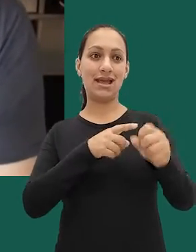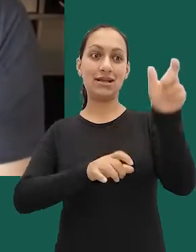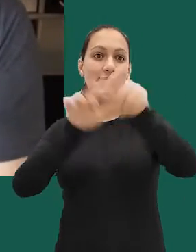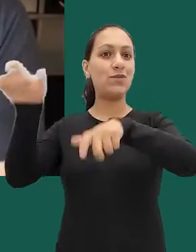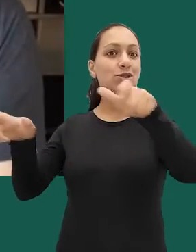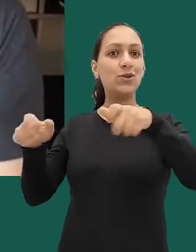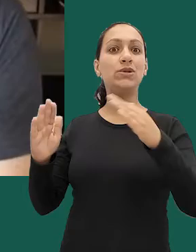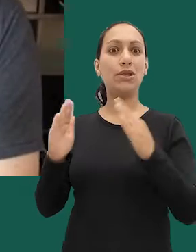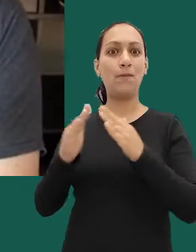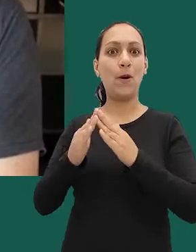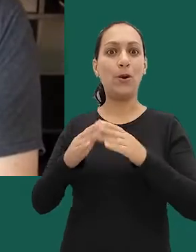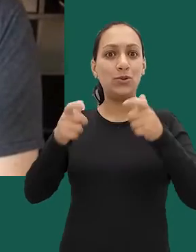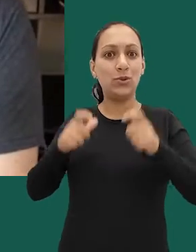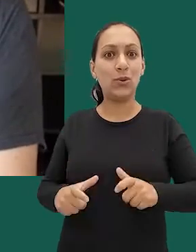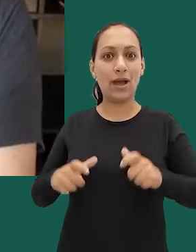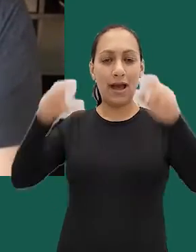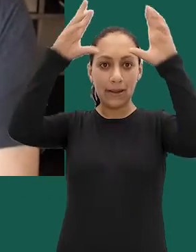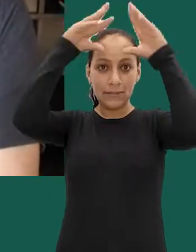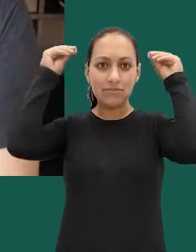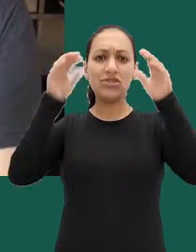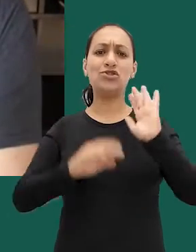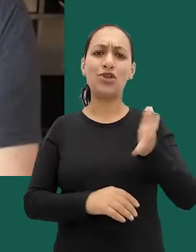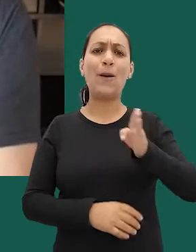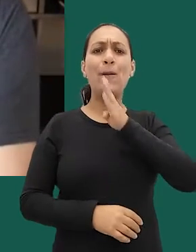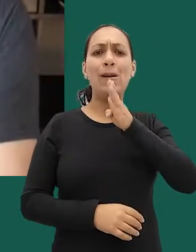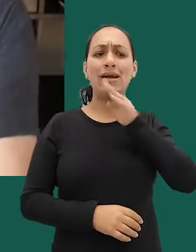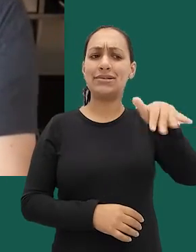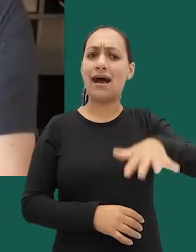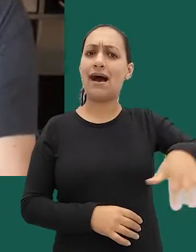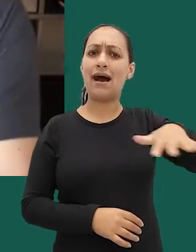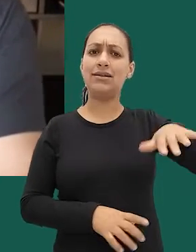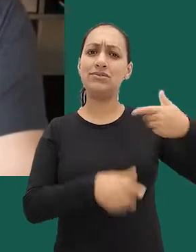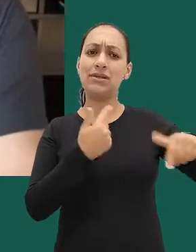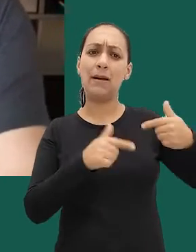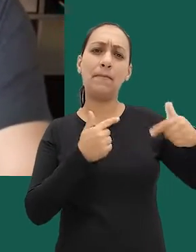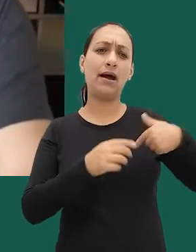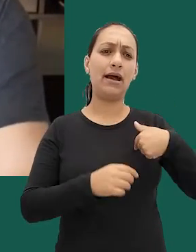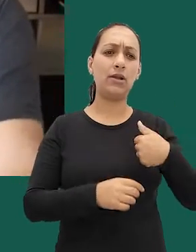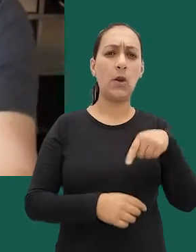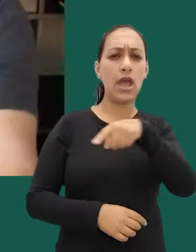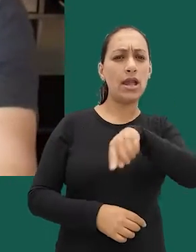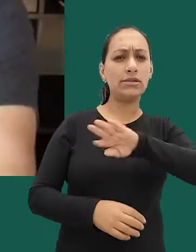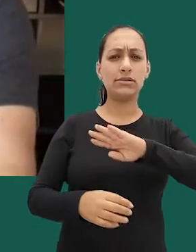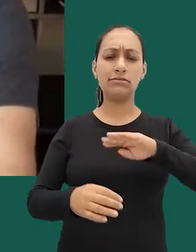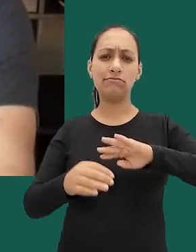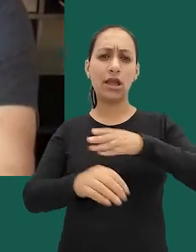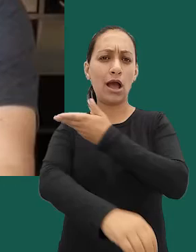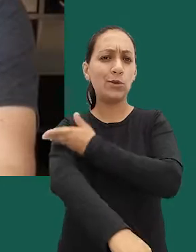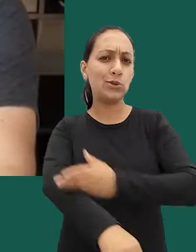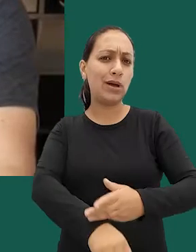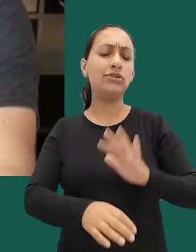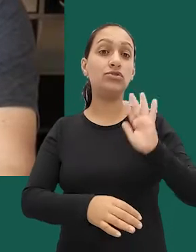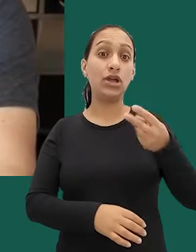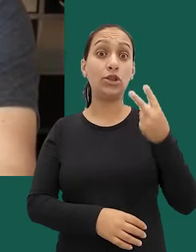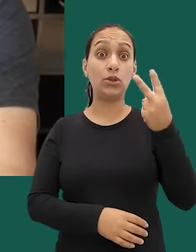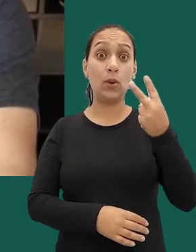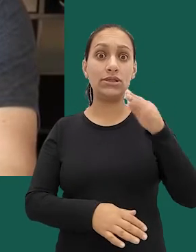né? Que, querendo ou não, já conhecem o mercado, já estão mais adaptados, estão, né, 2 passos na nossa